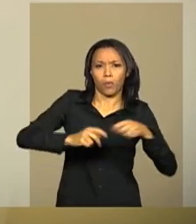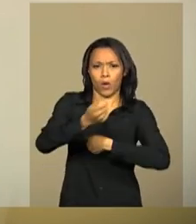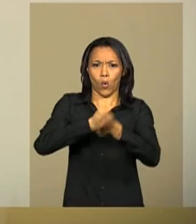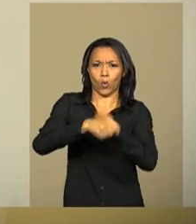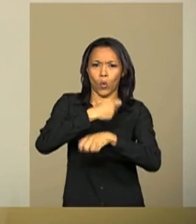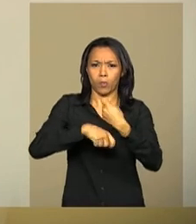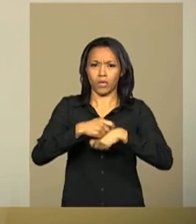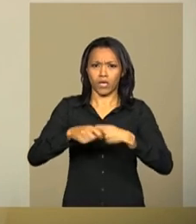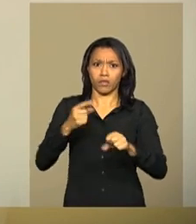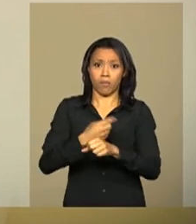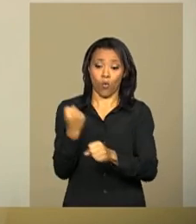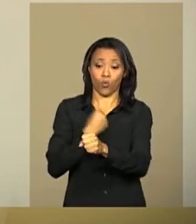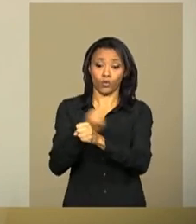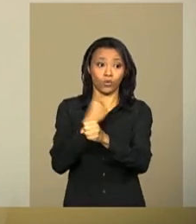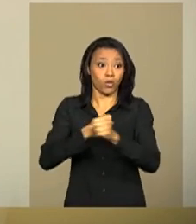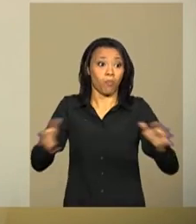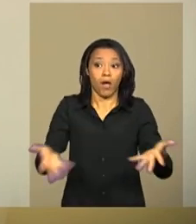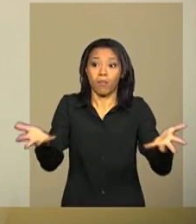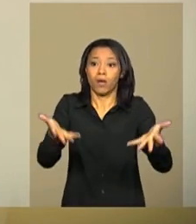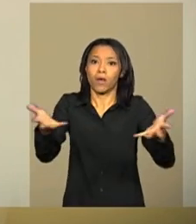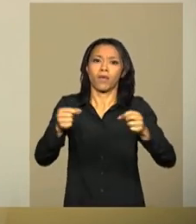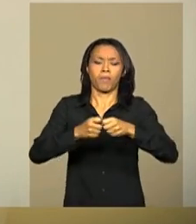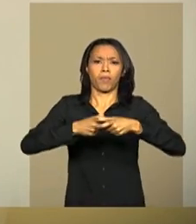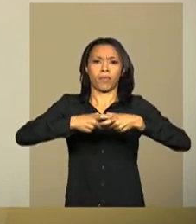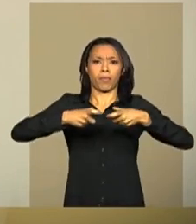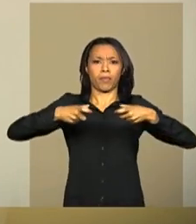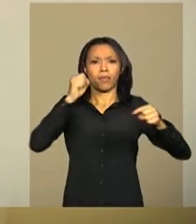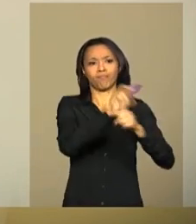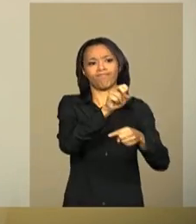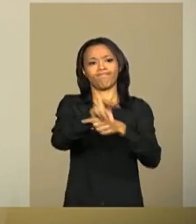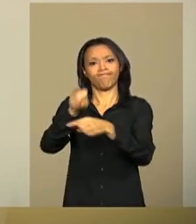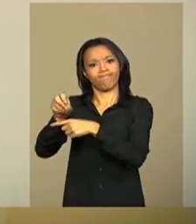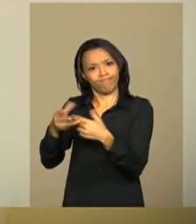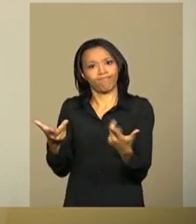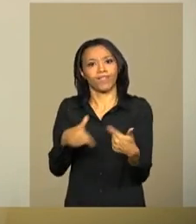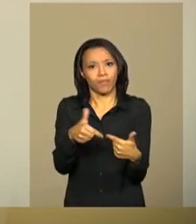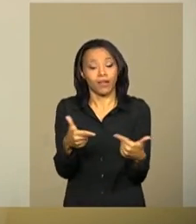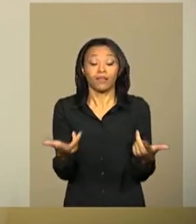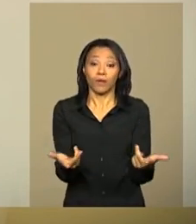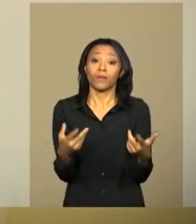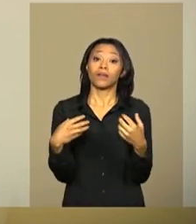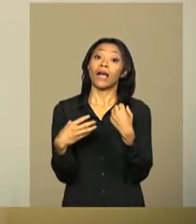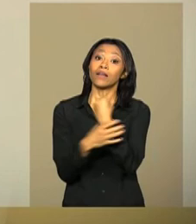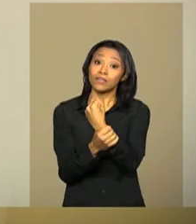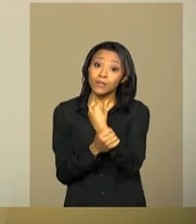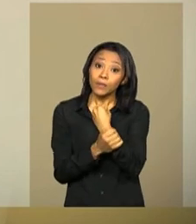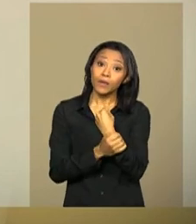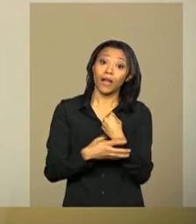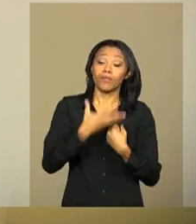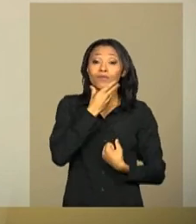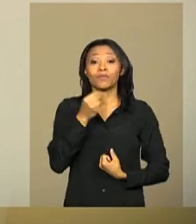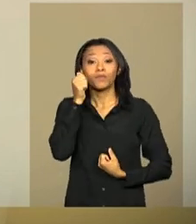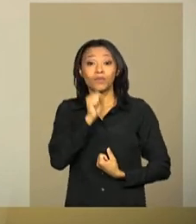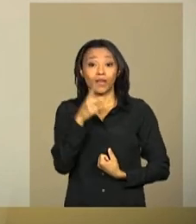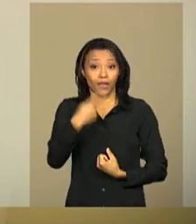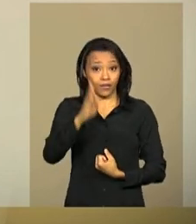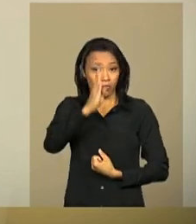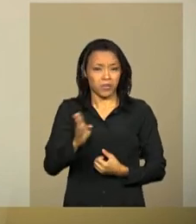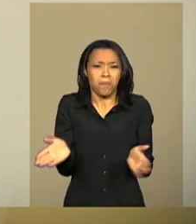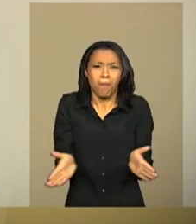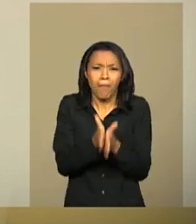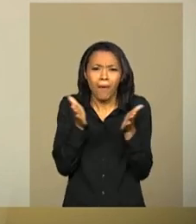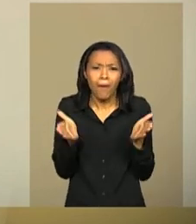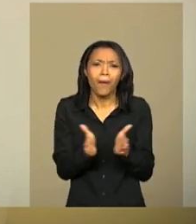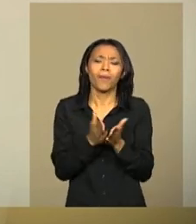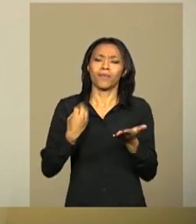a construção civil e gera mais empregos além é claro de garantir para os brasileiros e as brasileiras mais